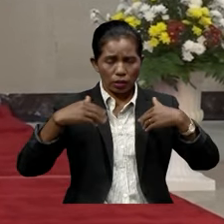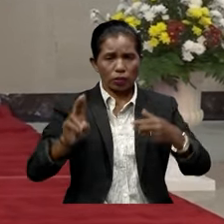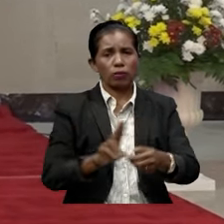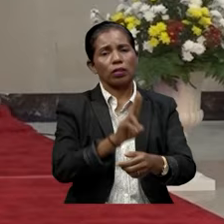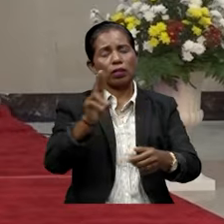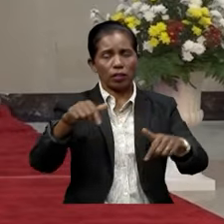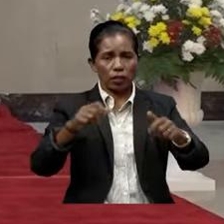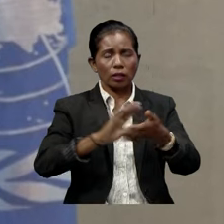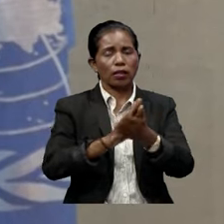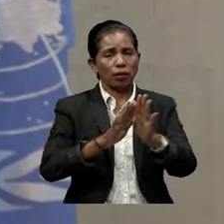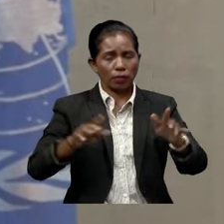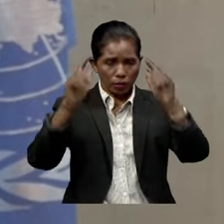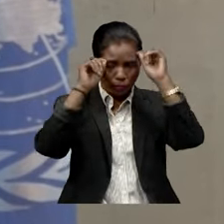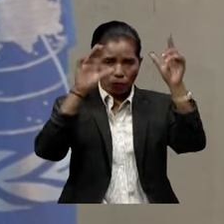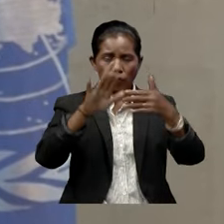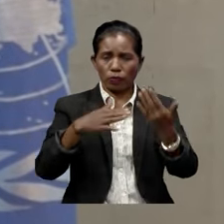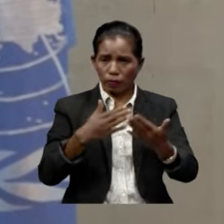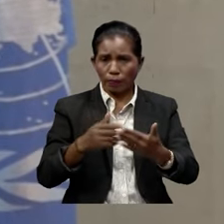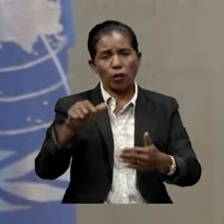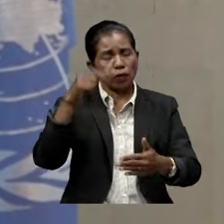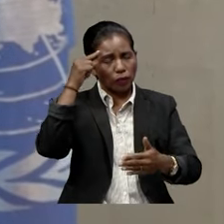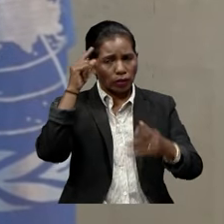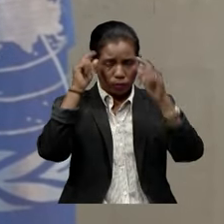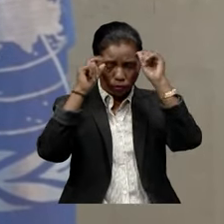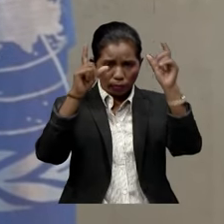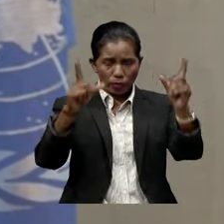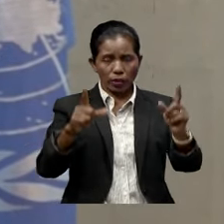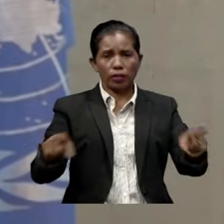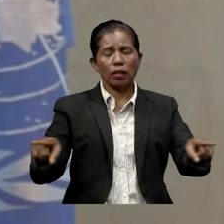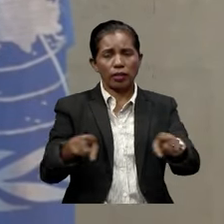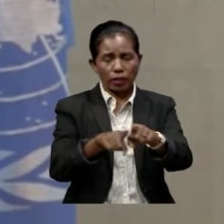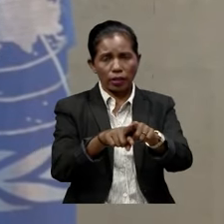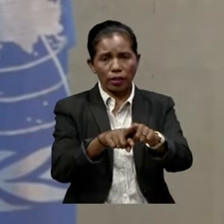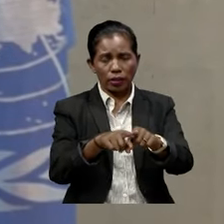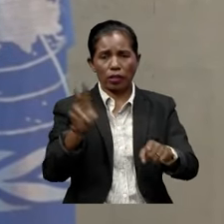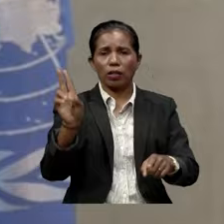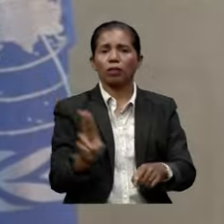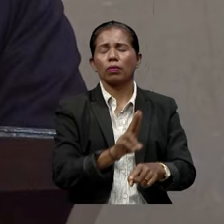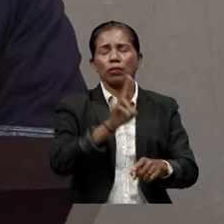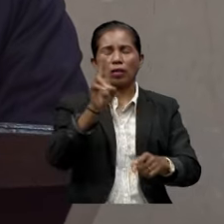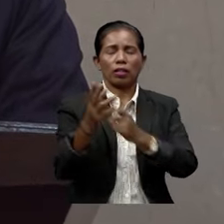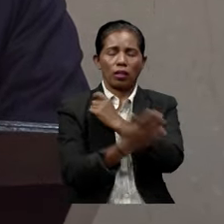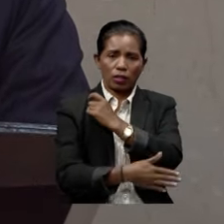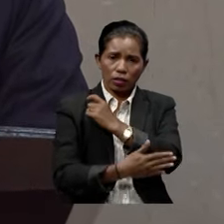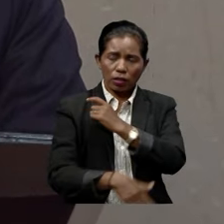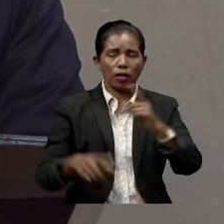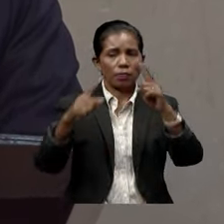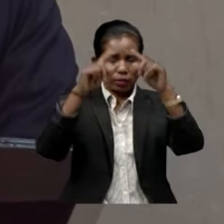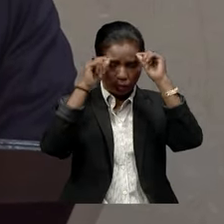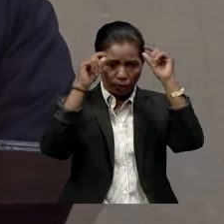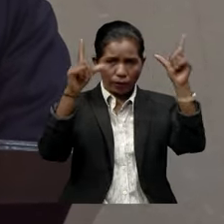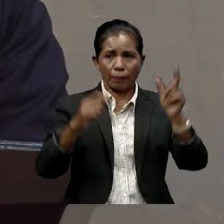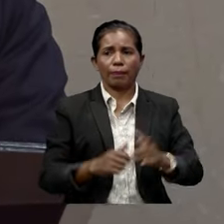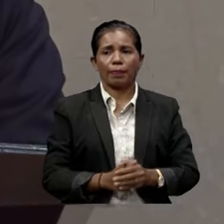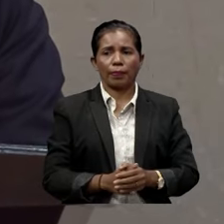Wansira. O lema de Timor-Leste é o incito Unidade, Ação e Progresso. Este